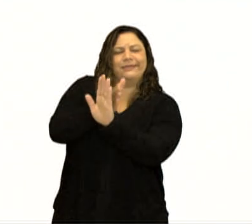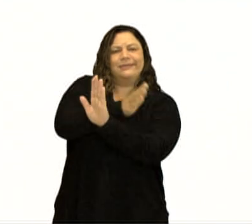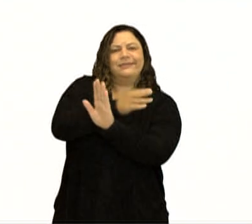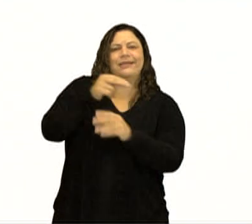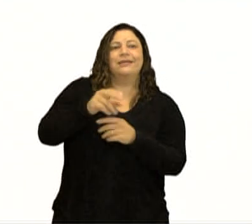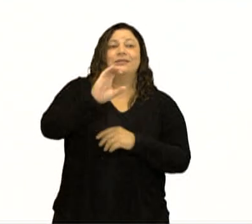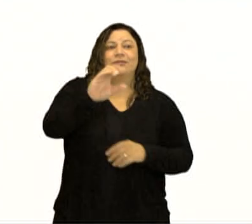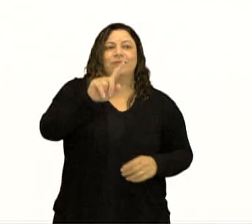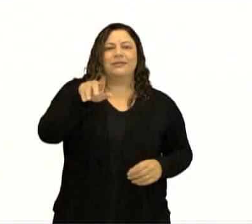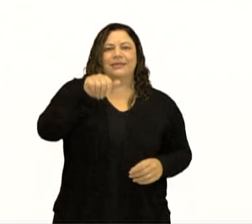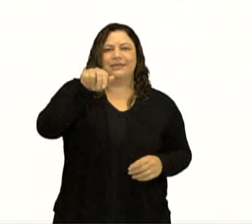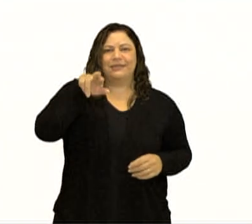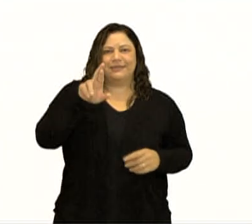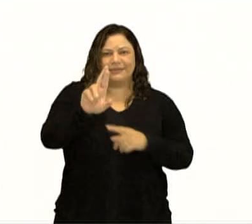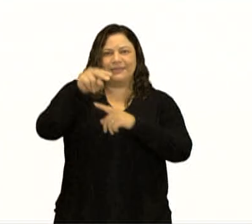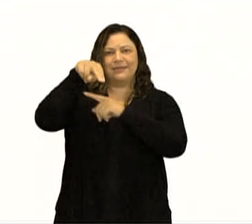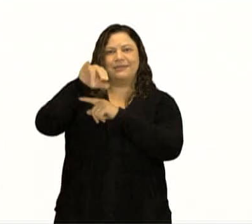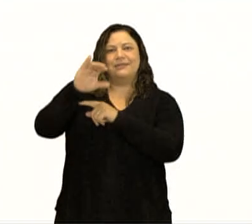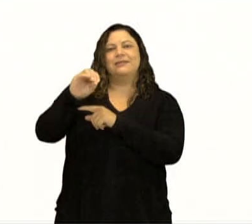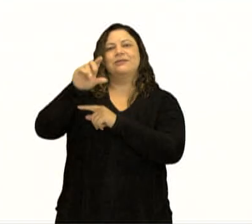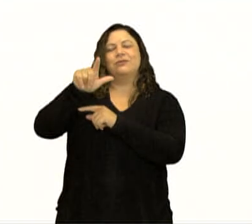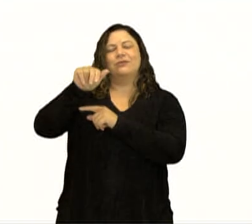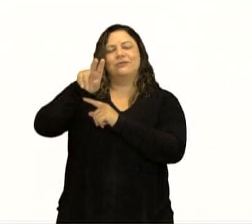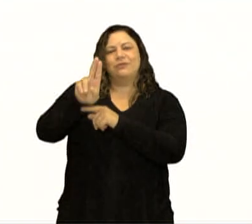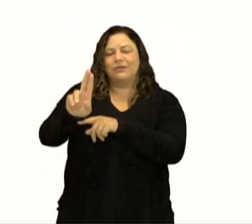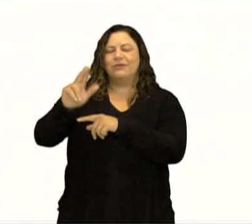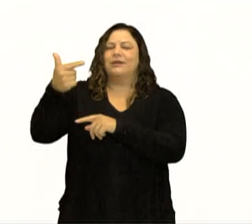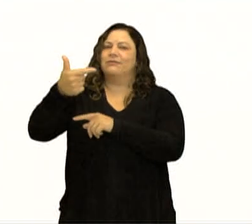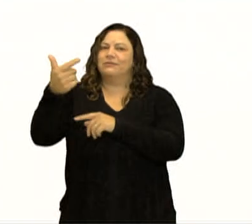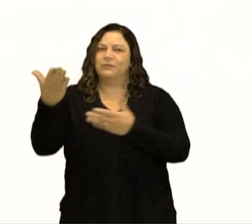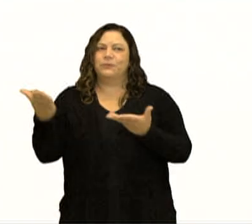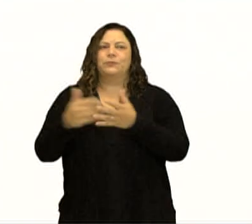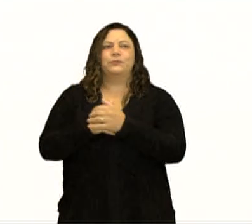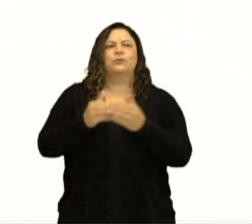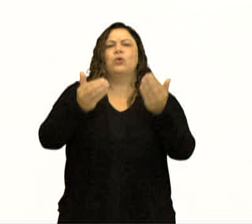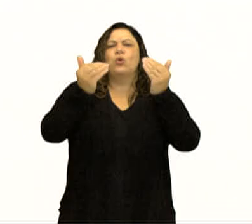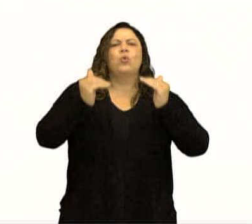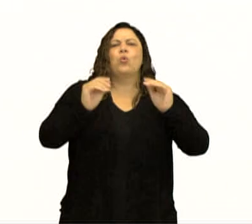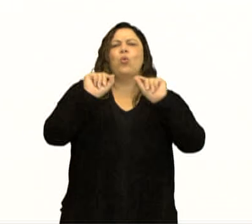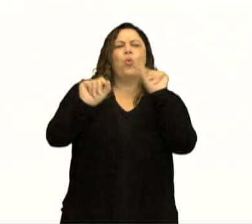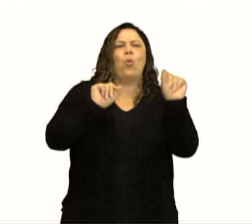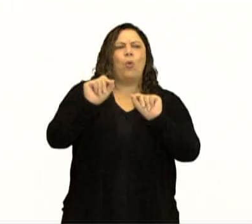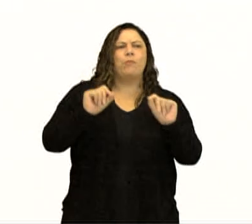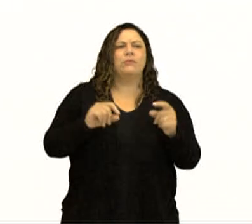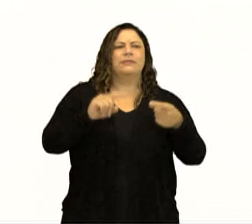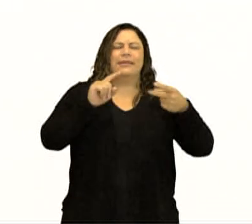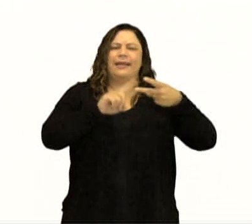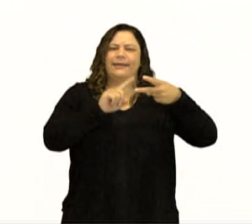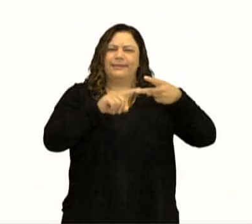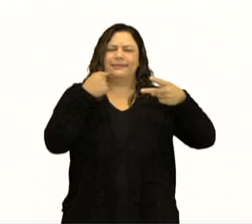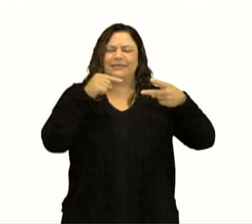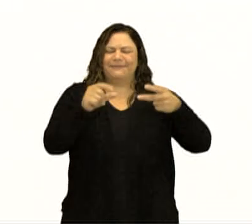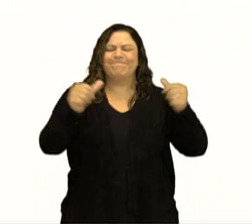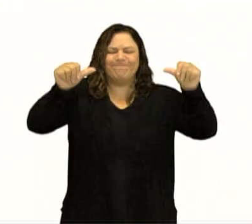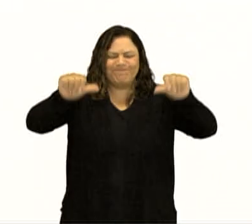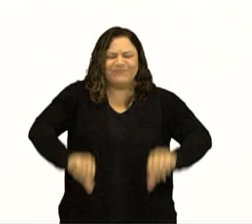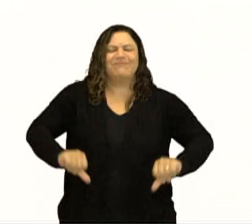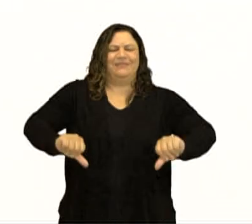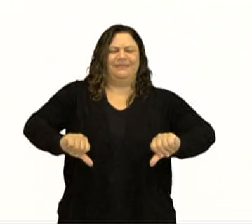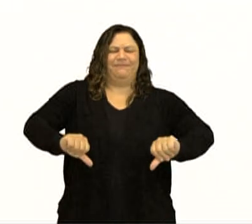Nicolau II. E as condições econômicas e sociais da população russa? Eram péssimas